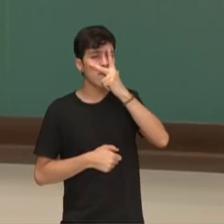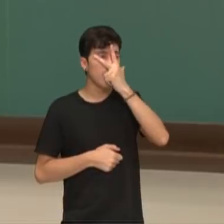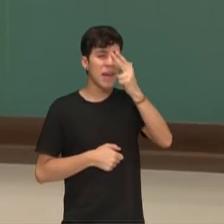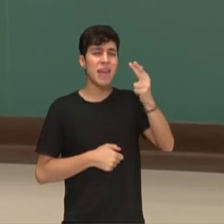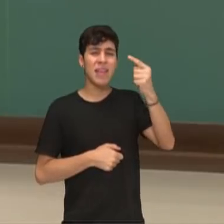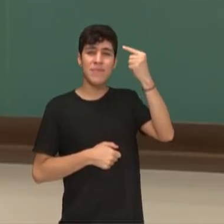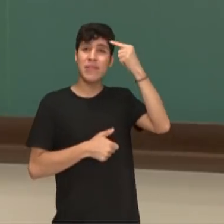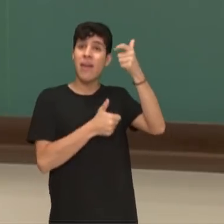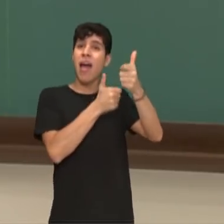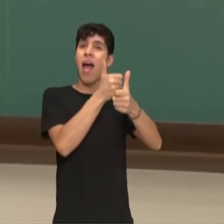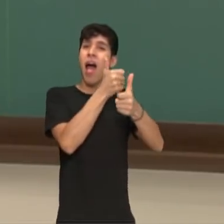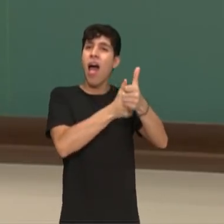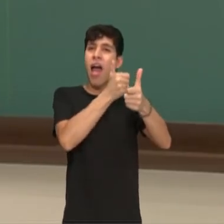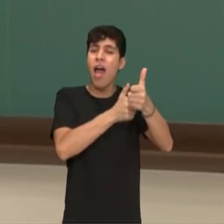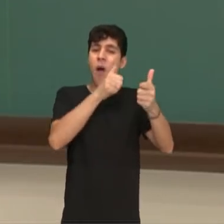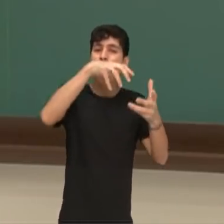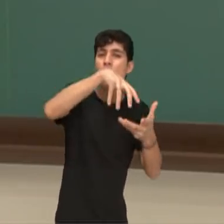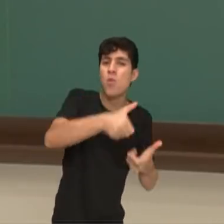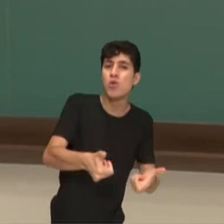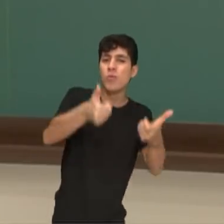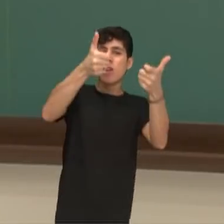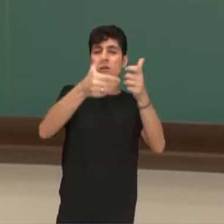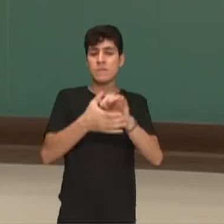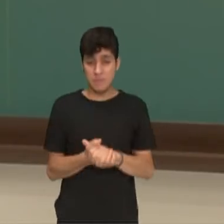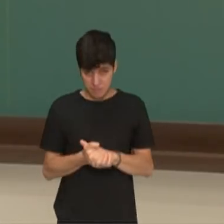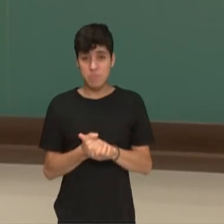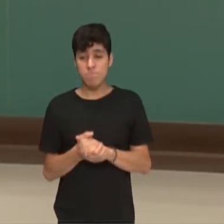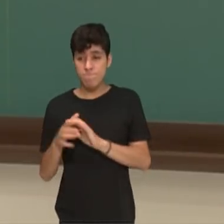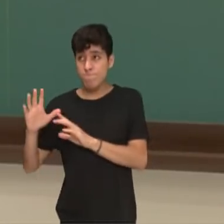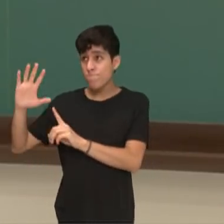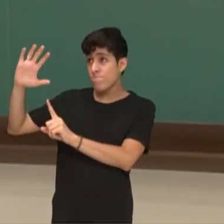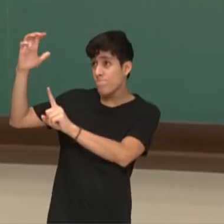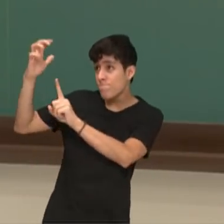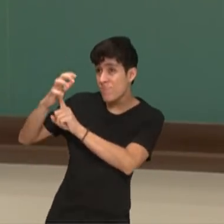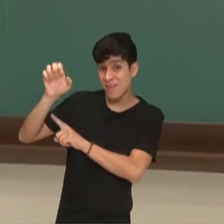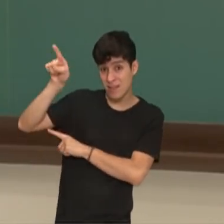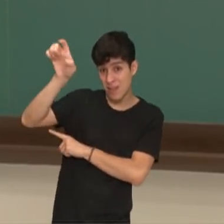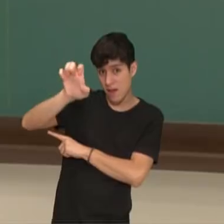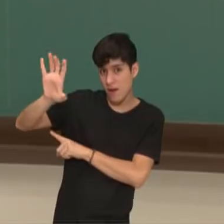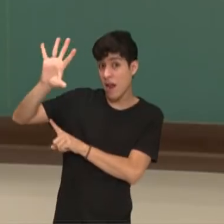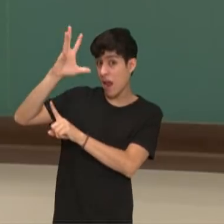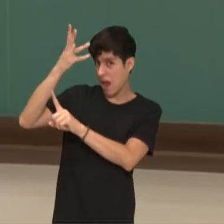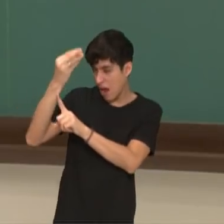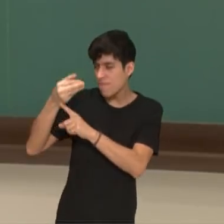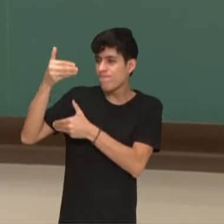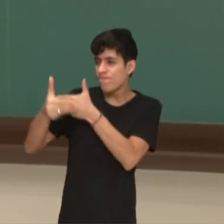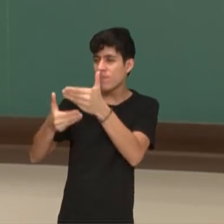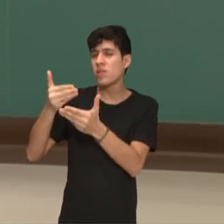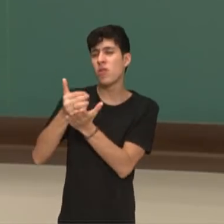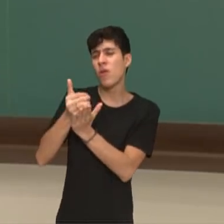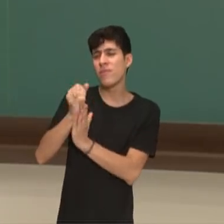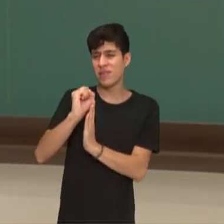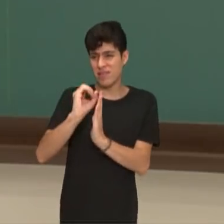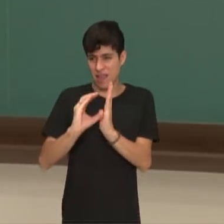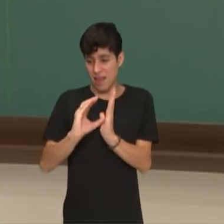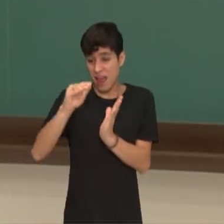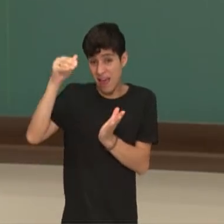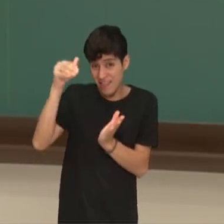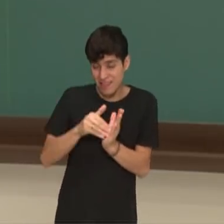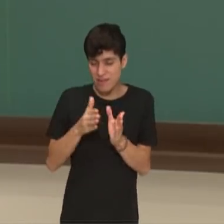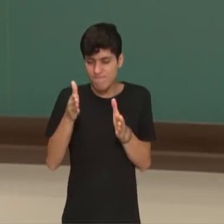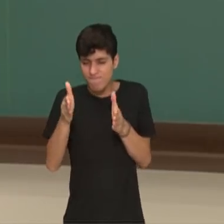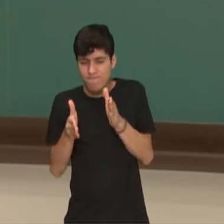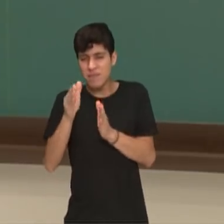mundo melhor, tá? As influências artísticas europeias, como eu já disse, desde o início do século até a metade do século